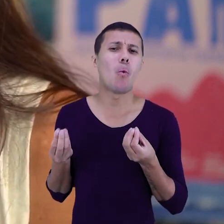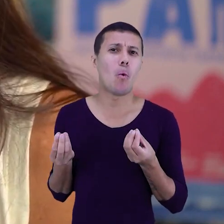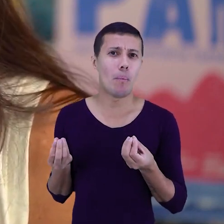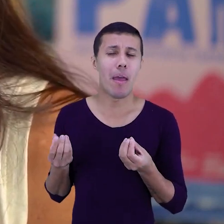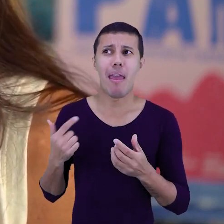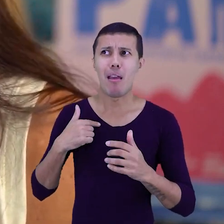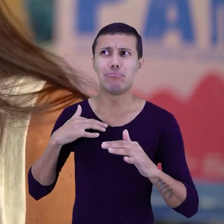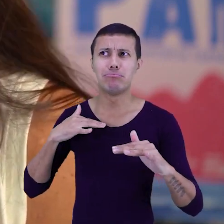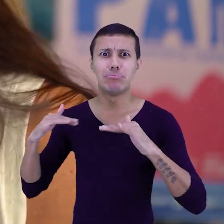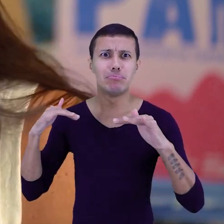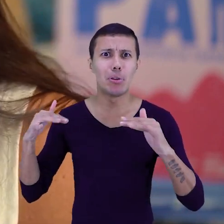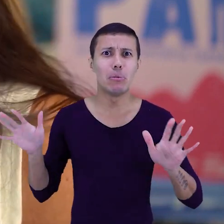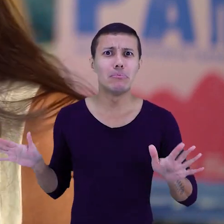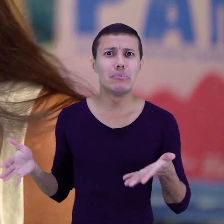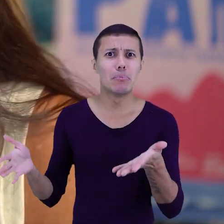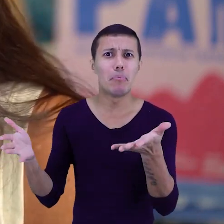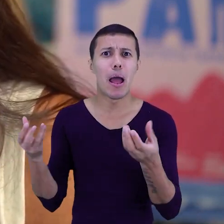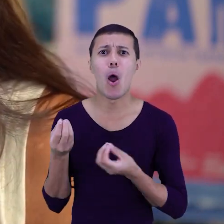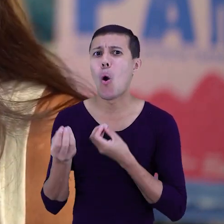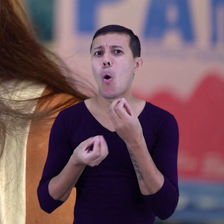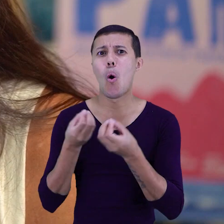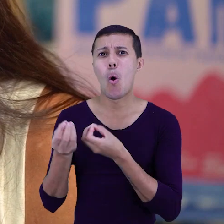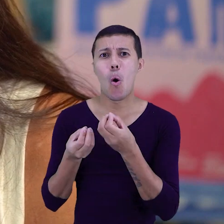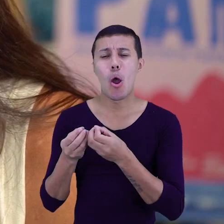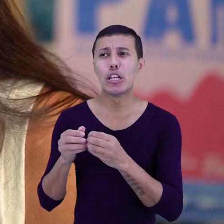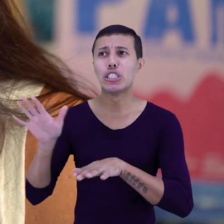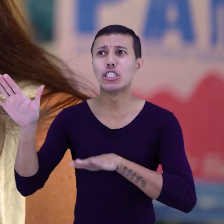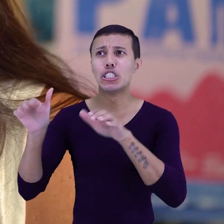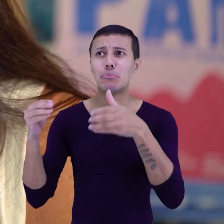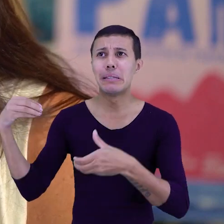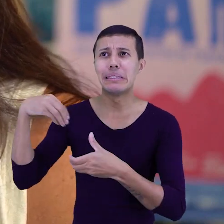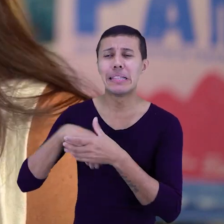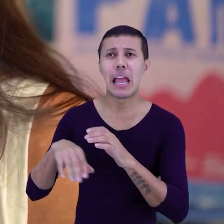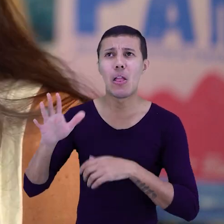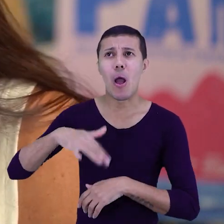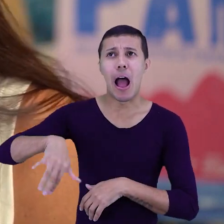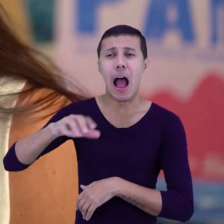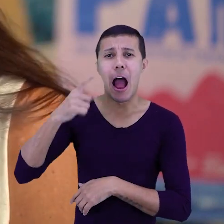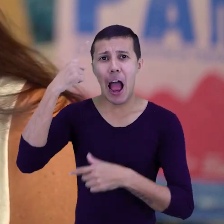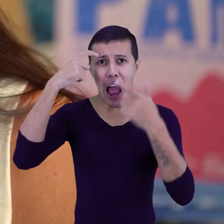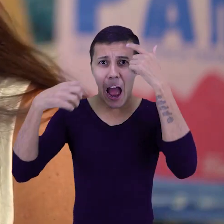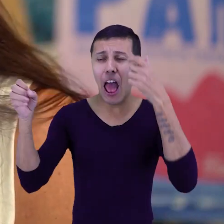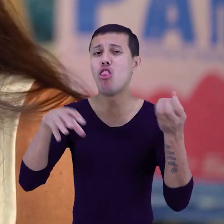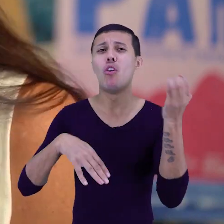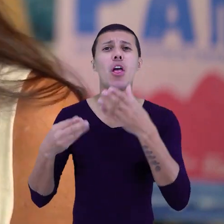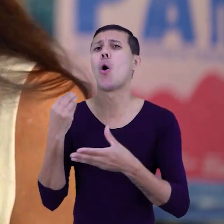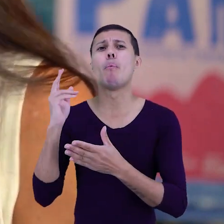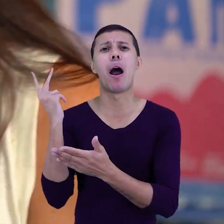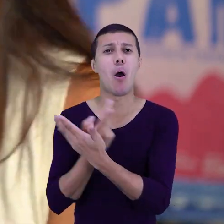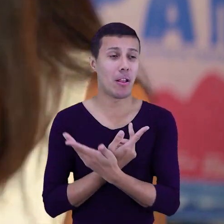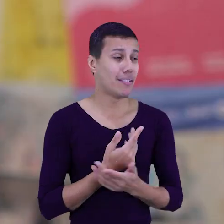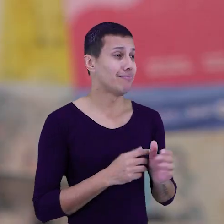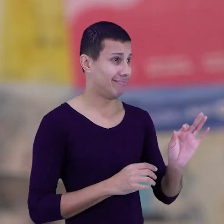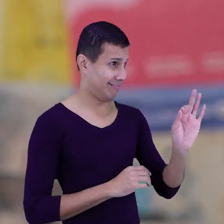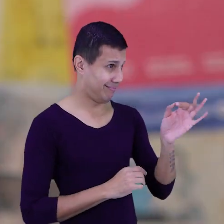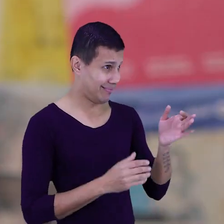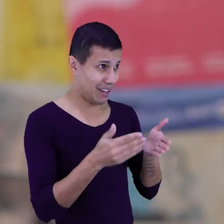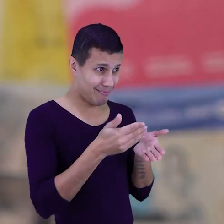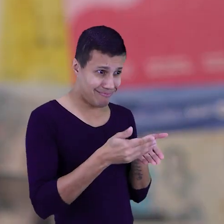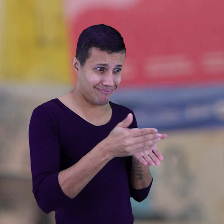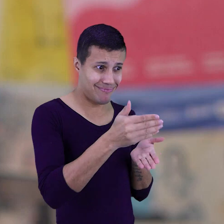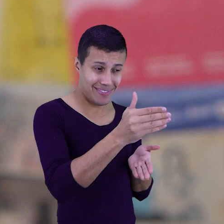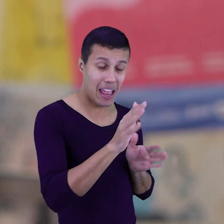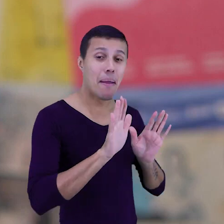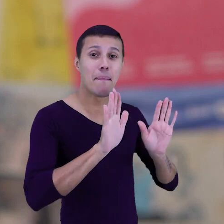comunidade? Eu vou movimentar ela de um jeito, aproximar ela da inovação, o que vai acontecer? É bem por aí,